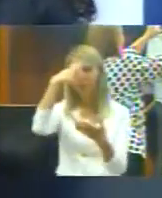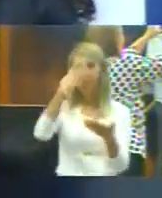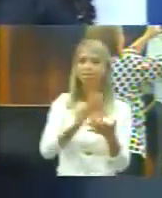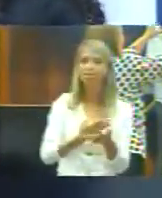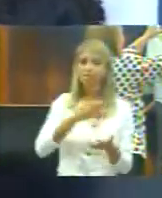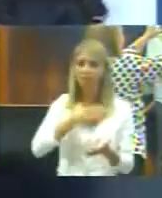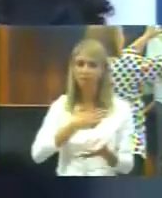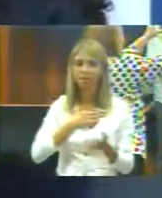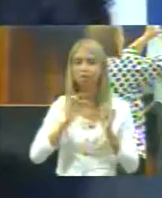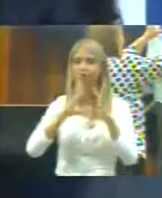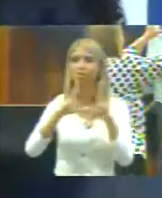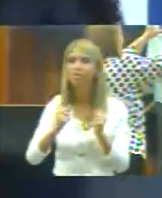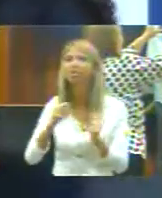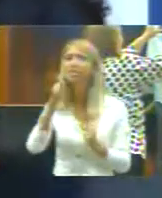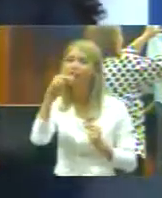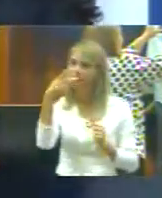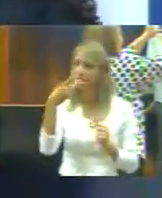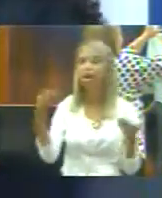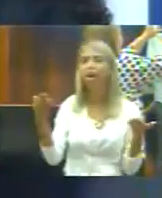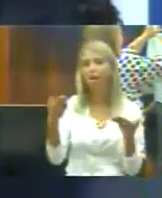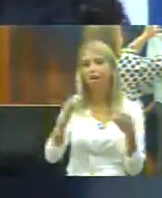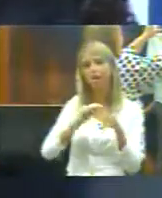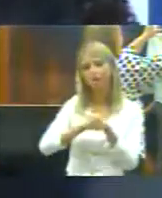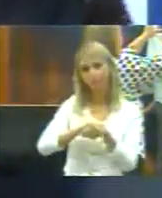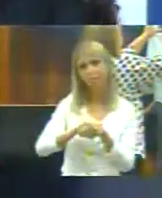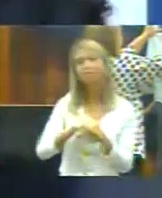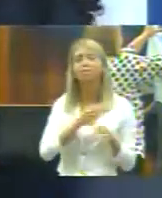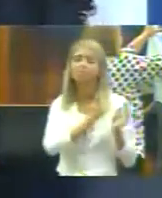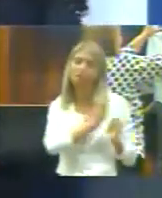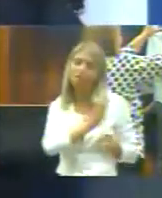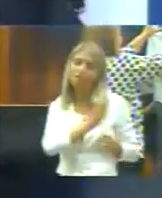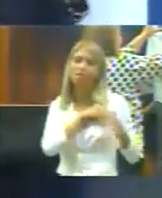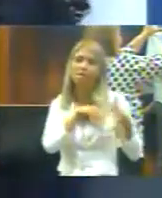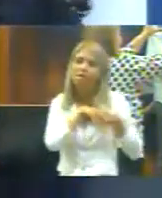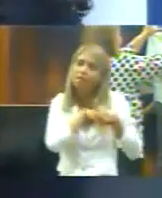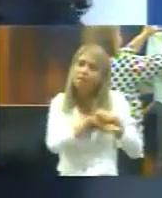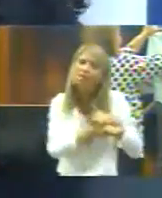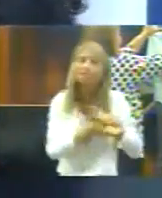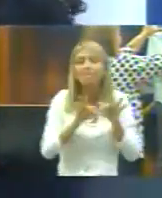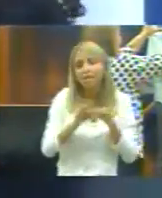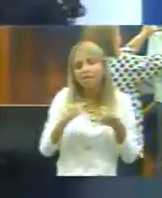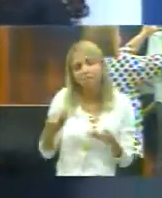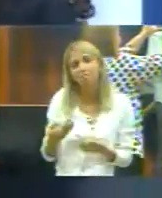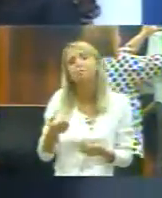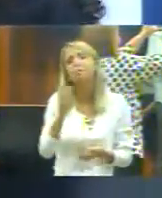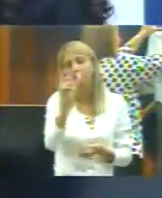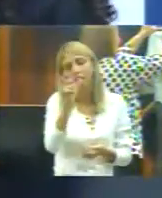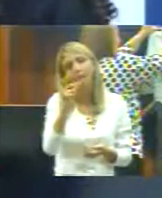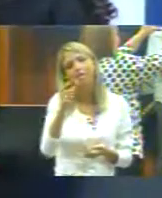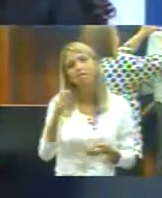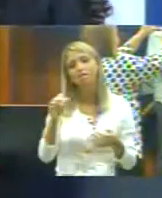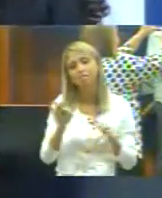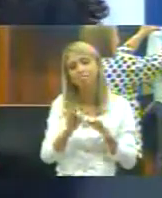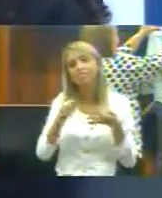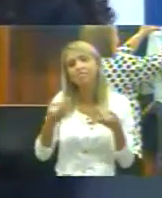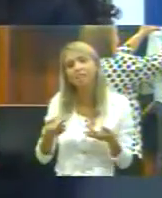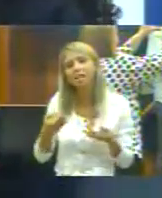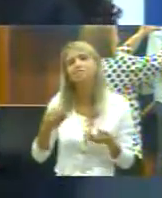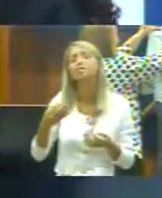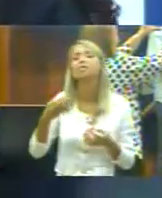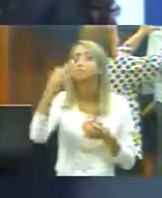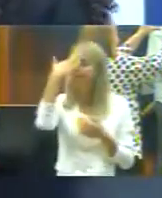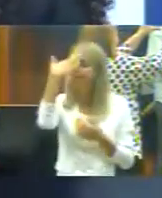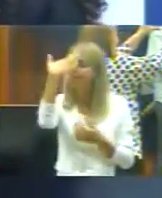que eu falaria aqui dessa noite seria do fundo do meu coração e as simples palavras sinceras de agradecimento a